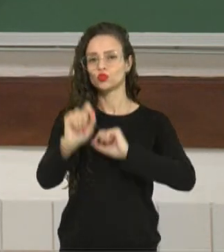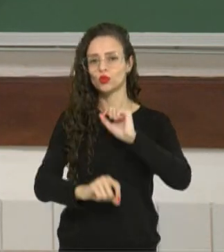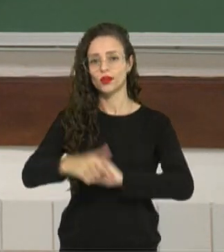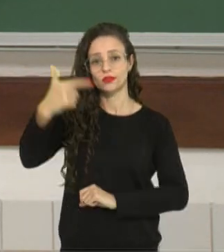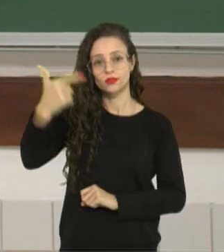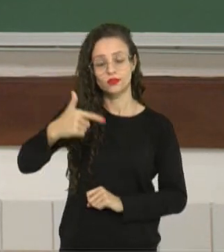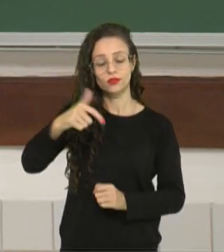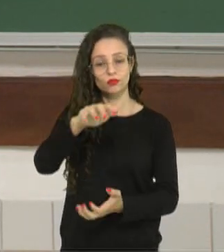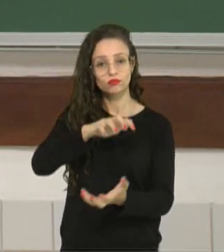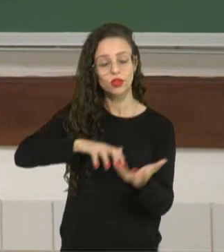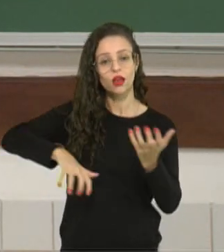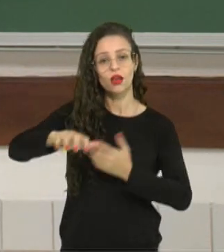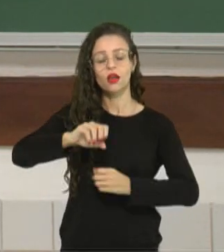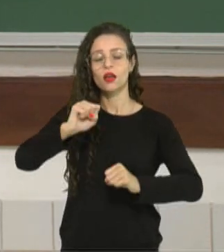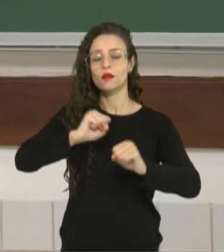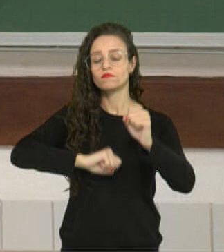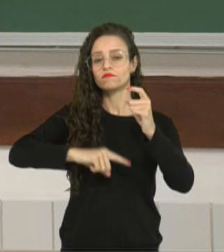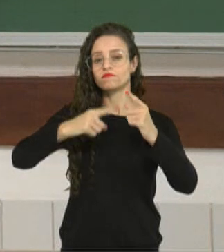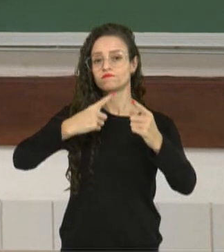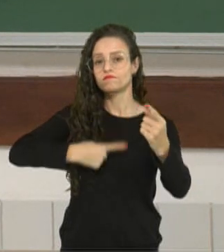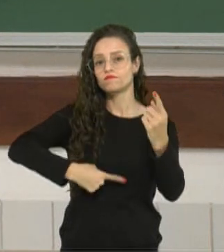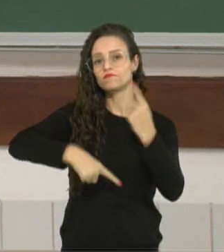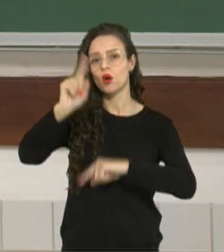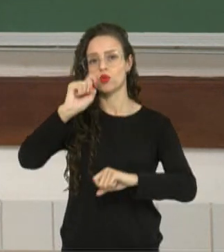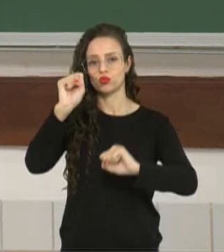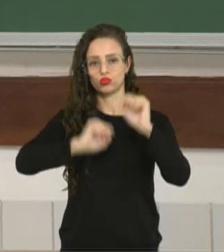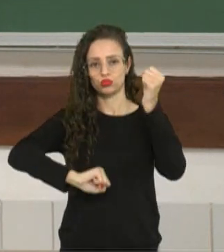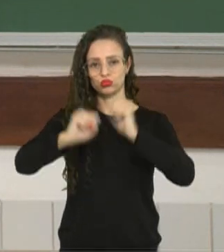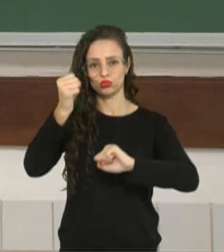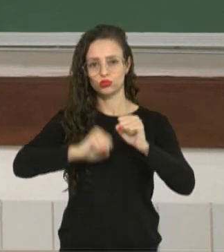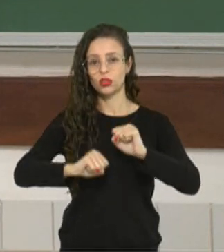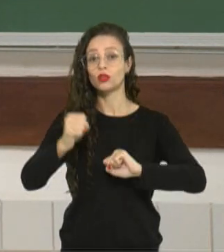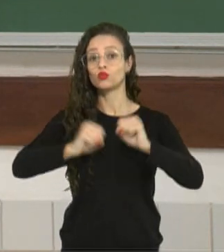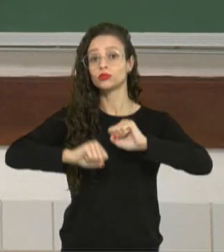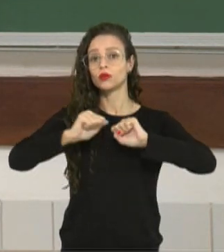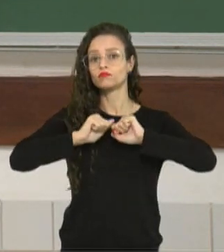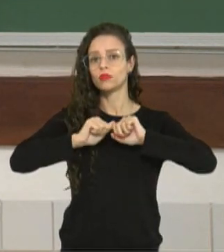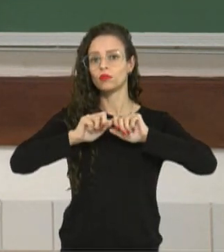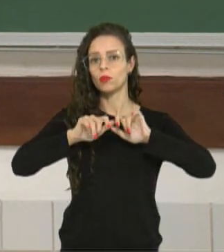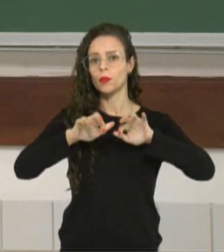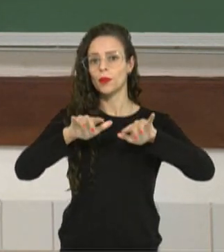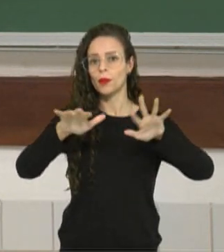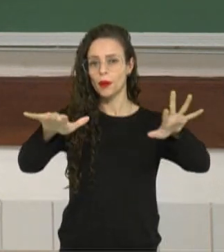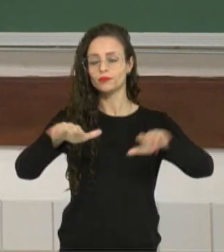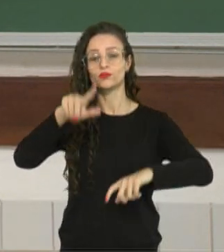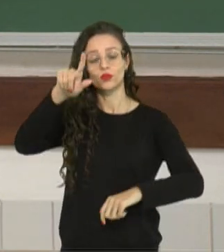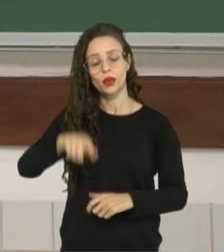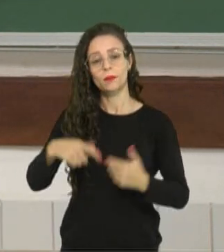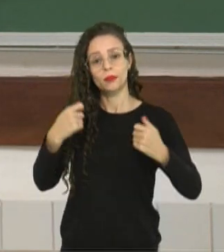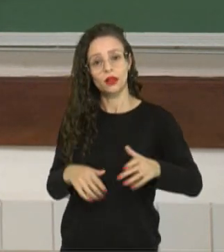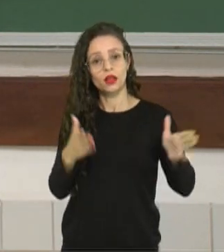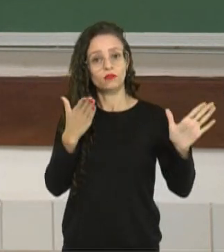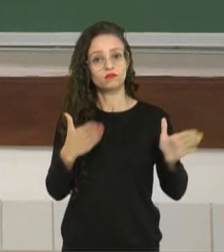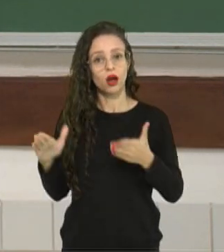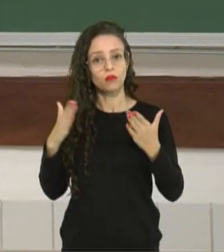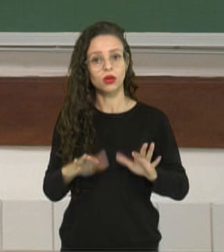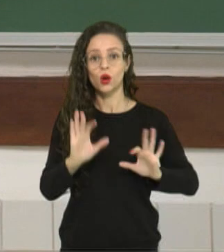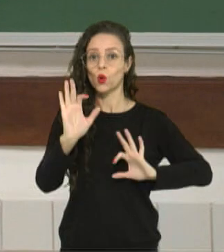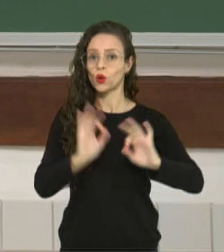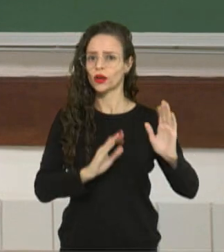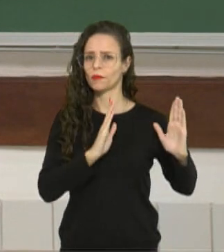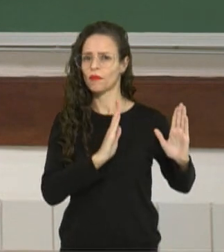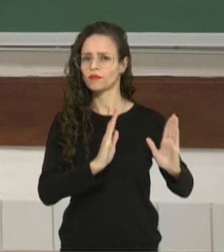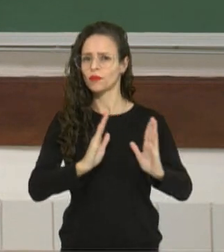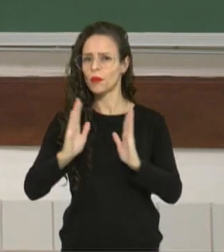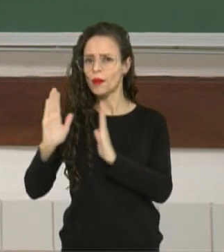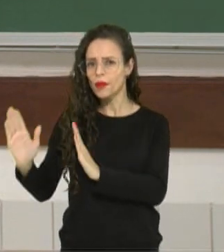segunda revolução industrial, a gente tem as indústrias avançando cada vez mais. É preciso que a produção se